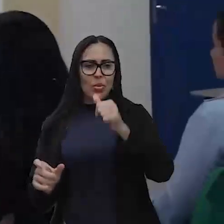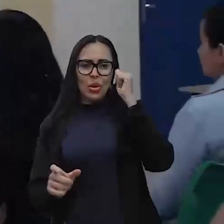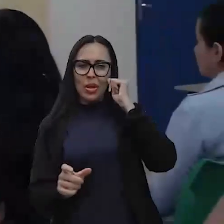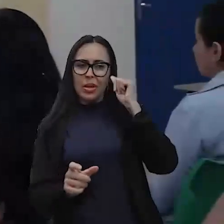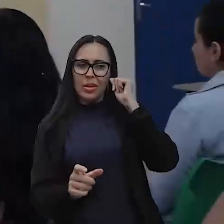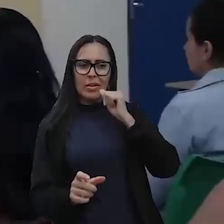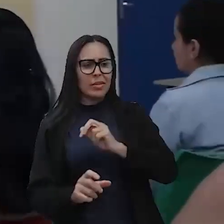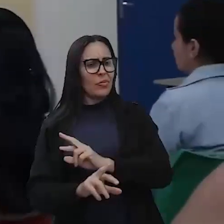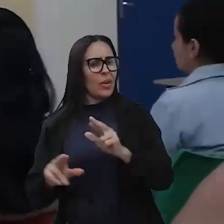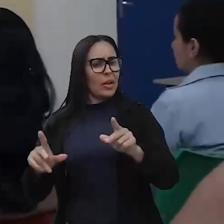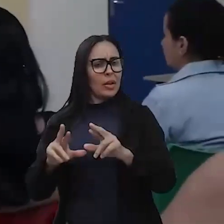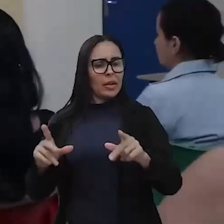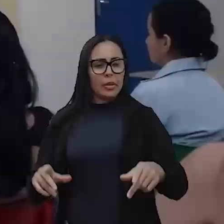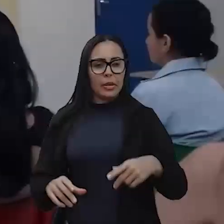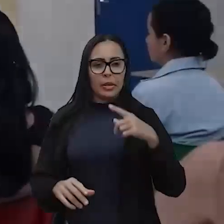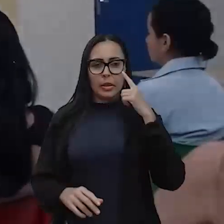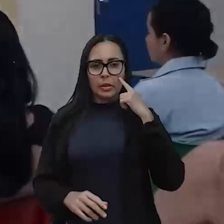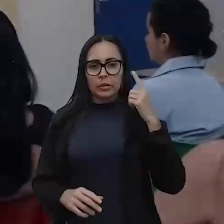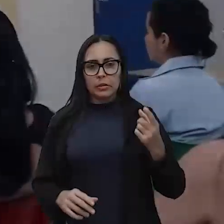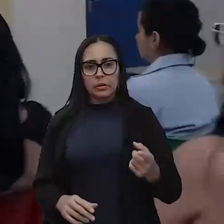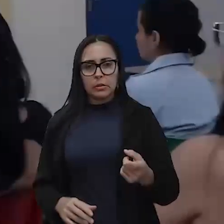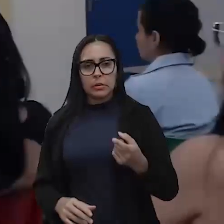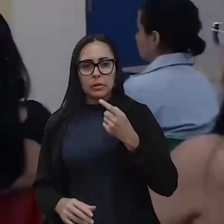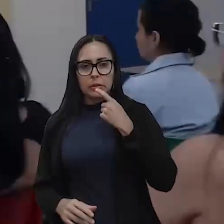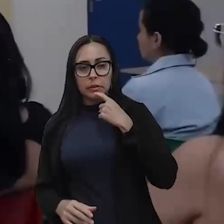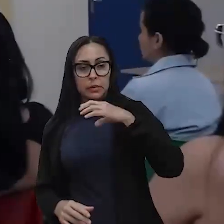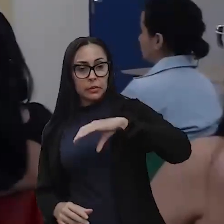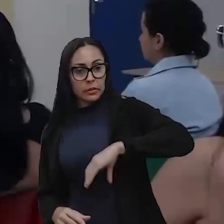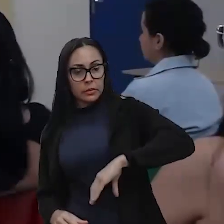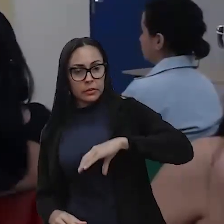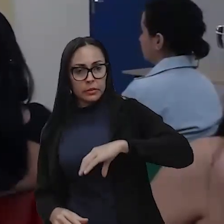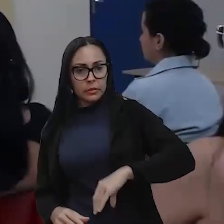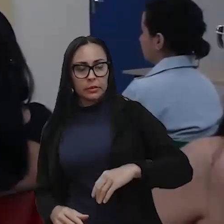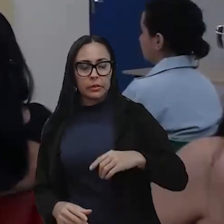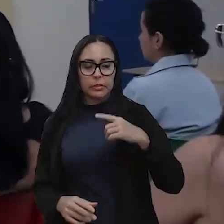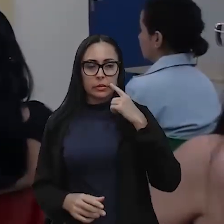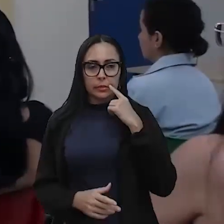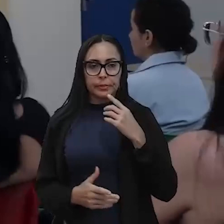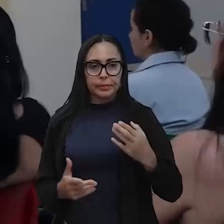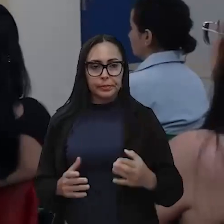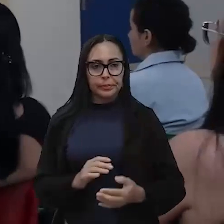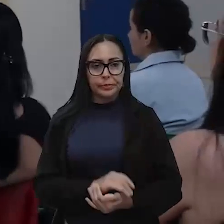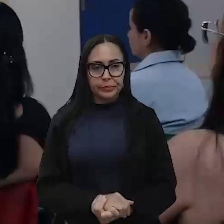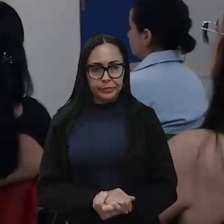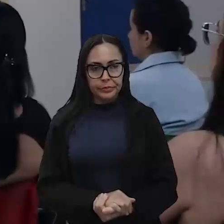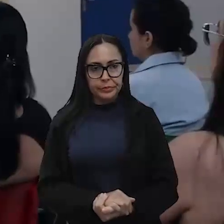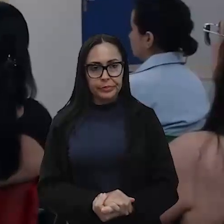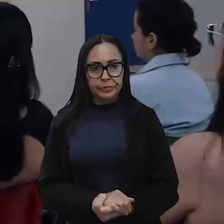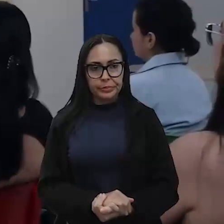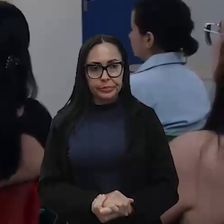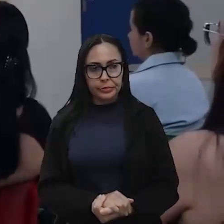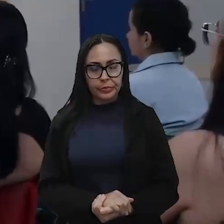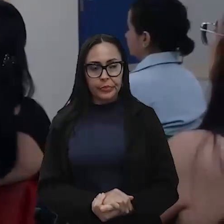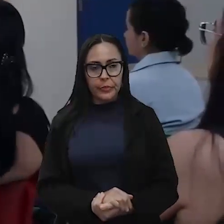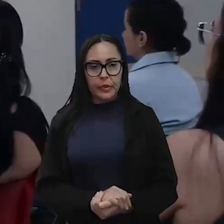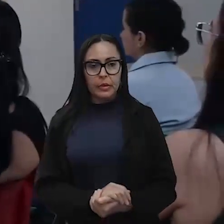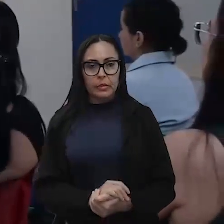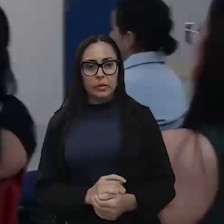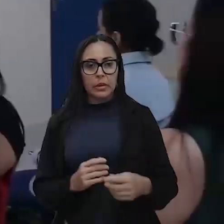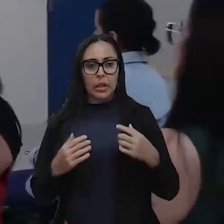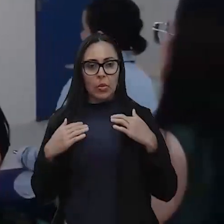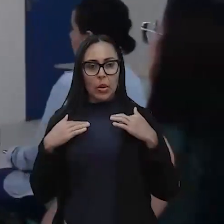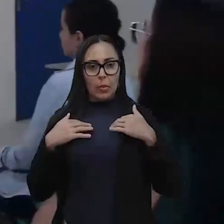um sangramento ser mais prolongado de 10 dias. Aí quando você faz, você já está no período de ovulação. A mama está um pouco mais densa, você já está achando que tem